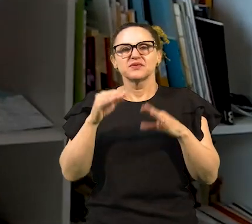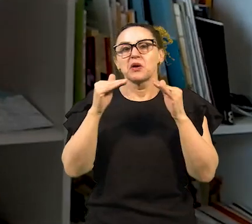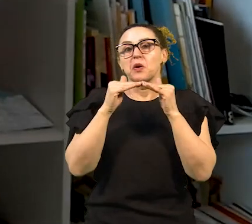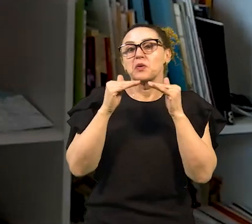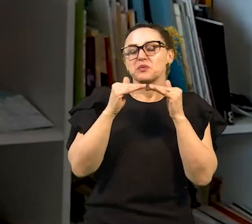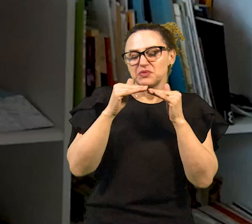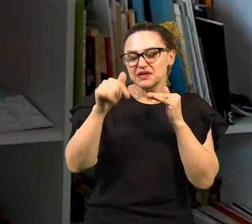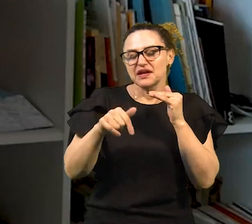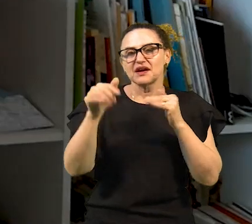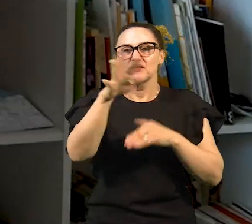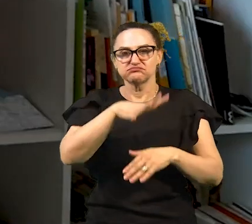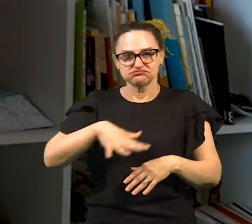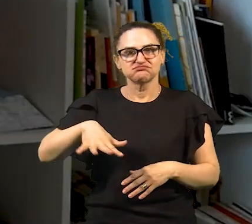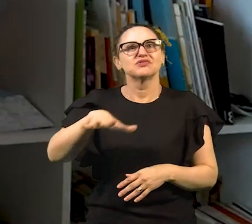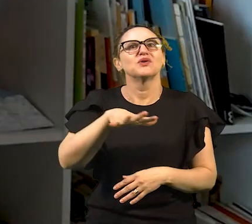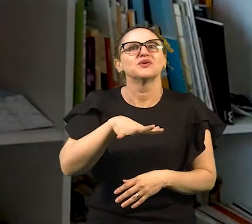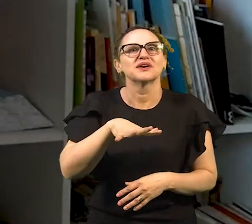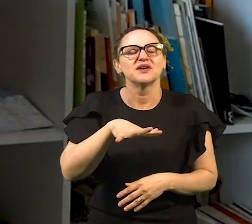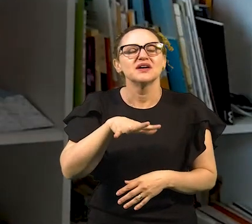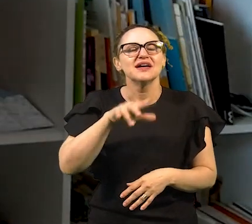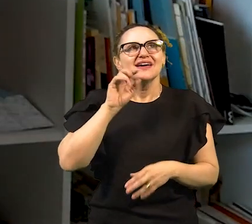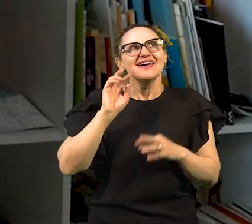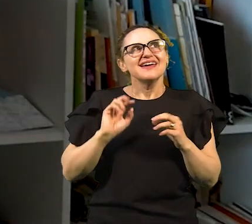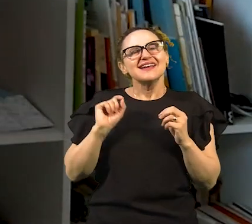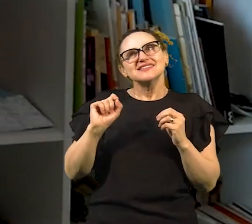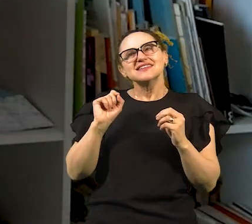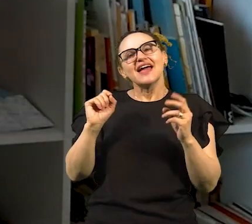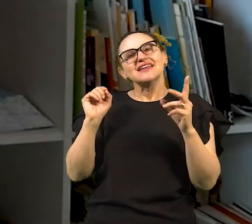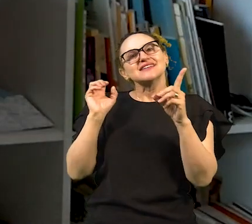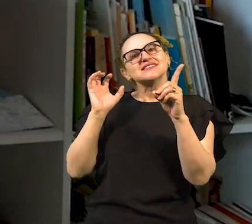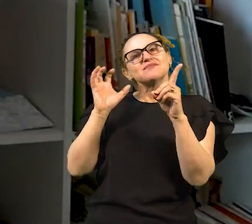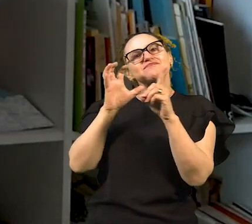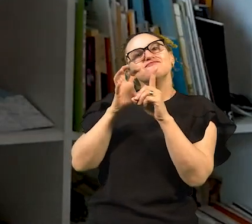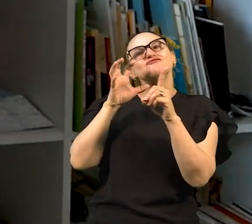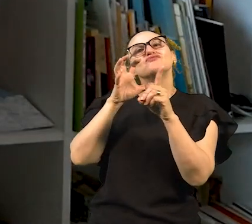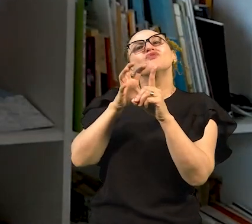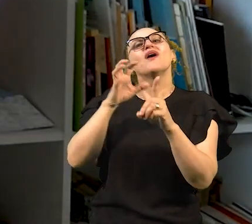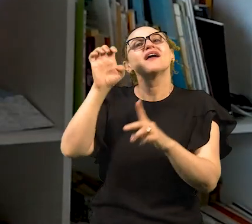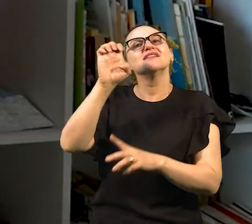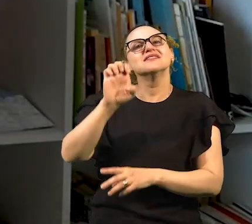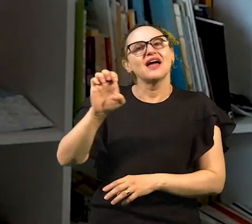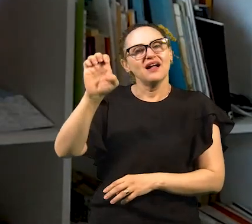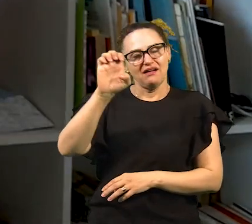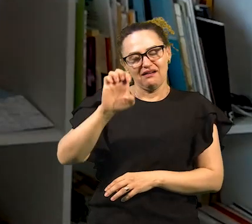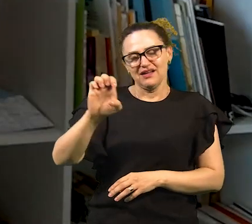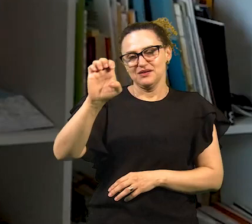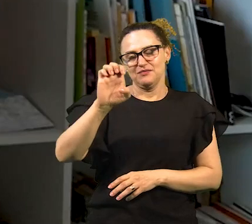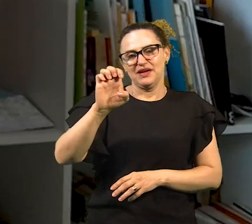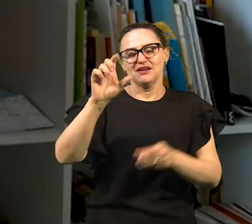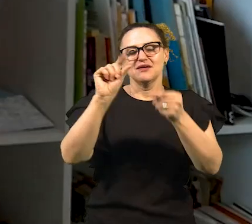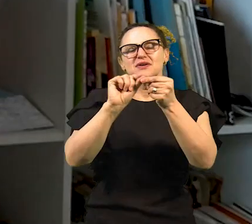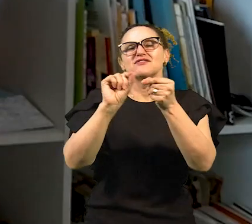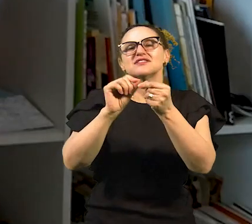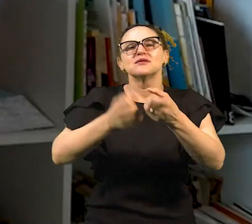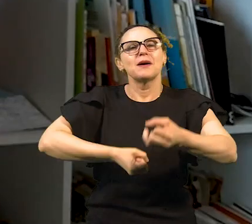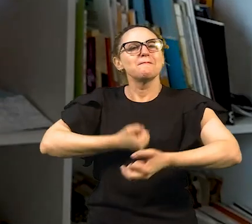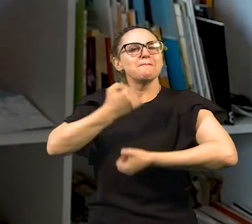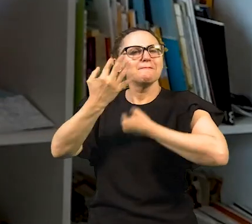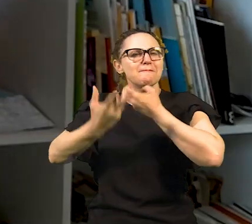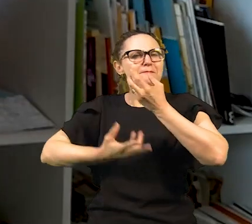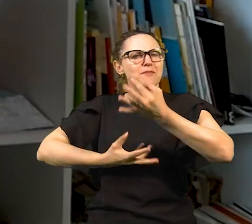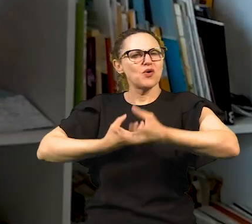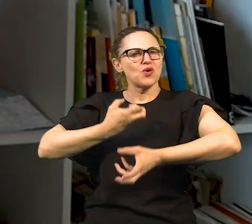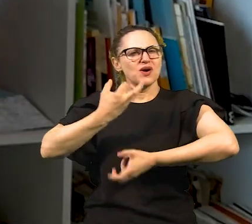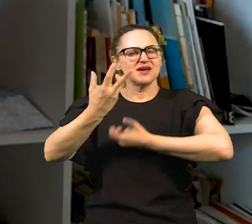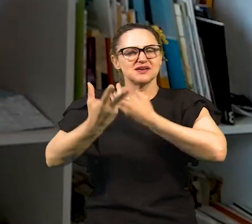buscam é exatamente essa referência europeia, essa referência na tradição, para fazer uma poesia que se aproxime daquilo que eles acham